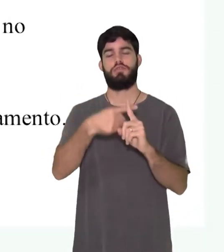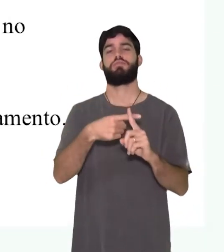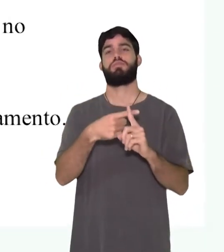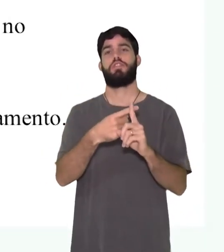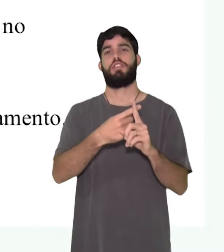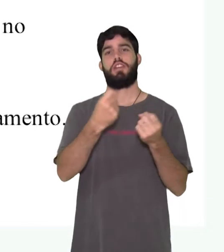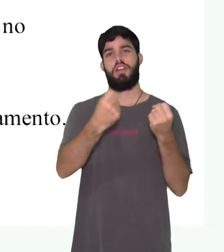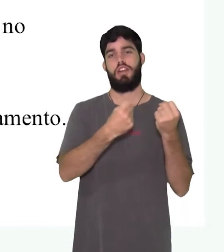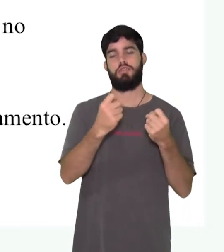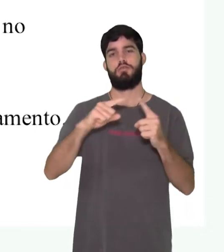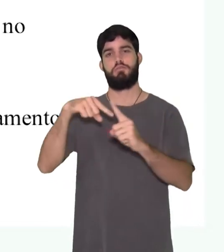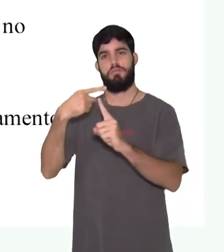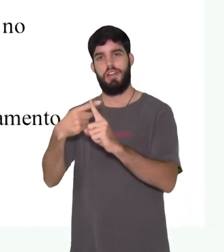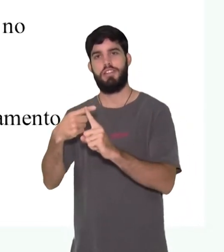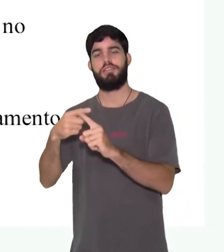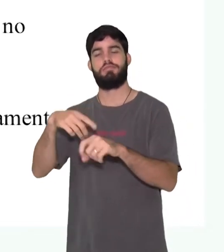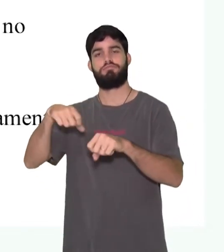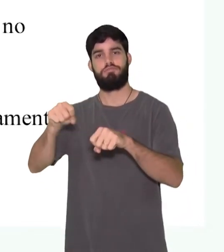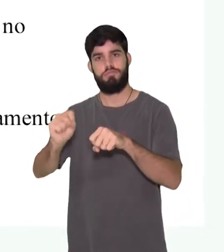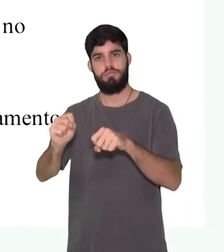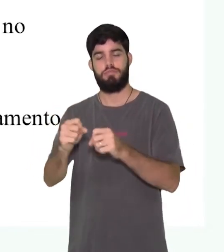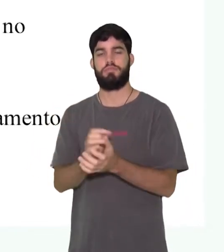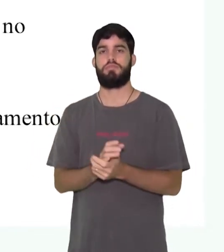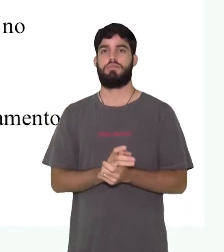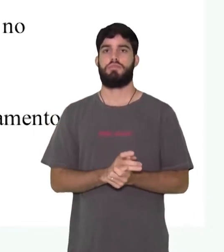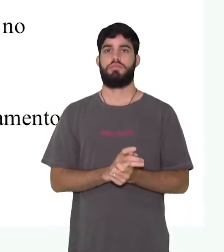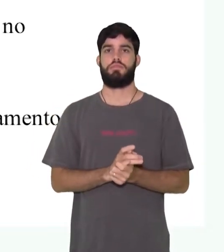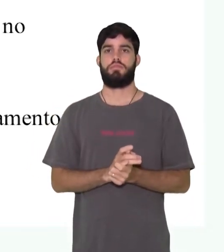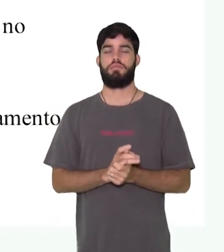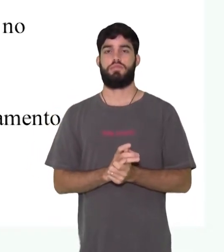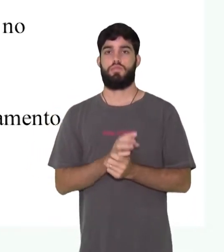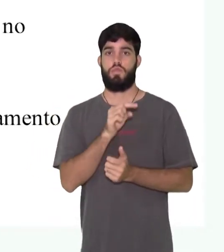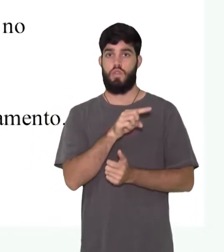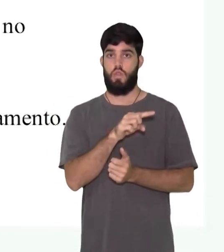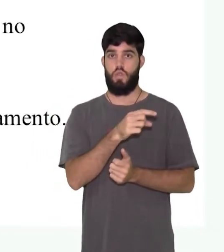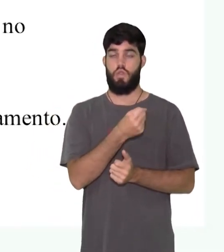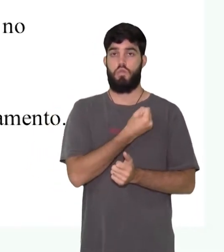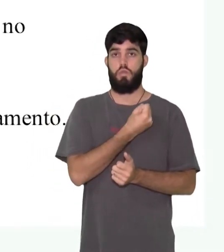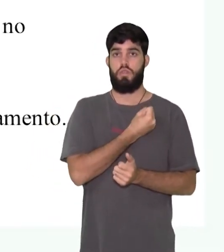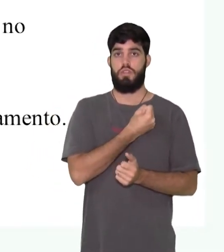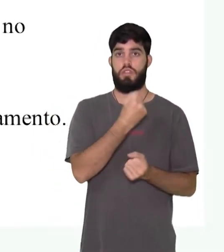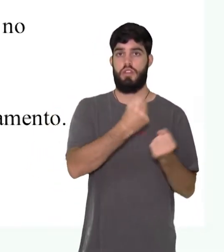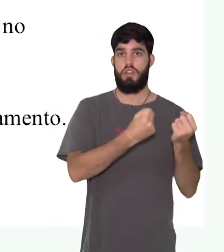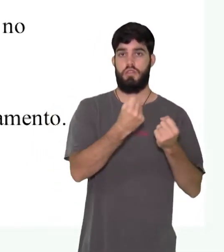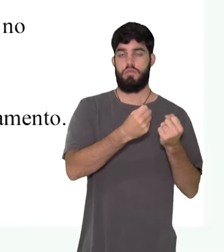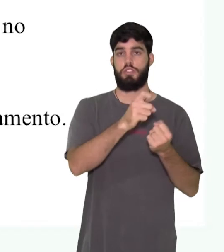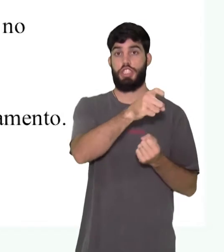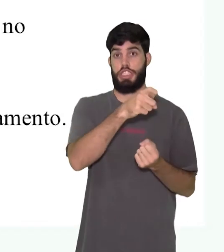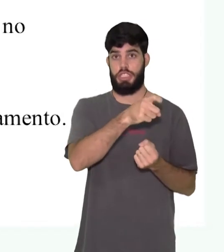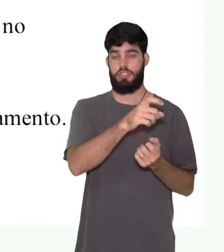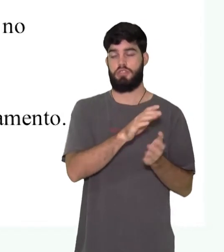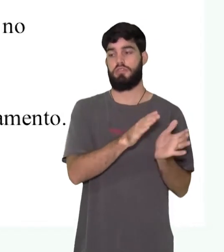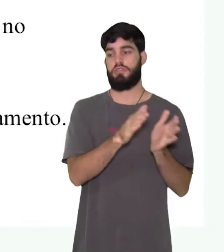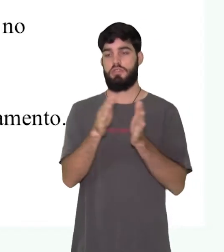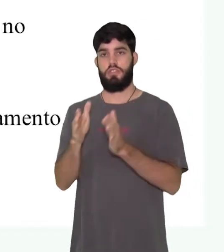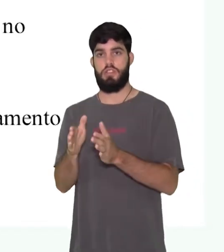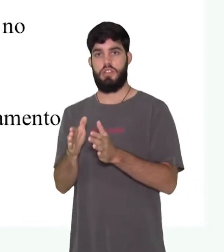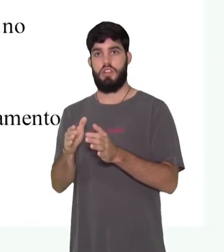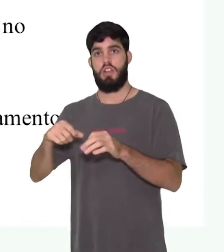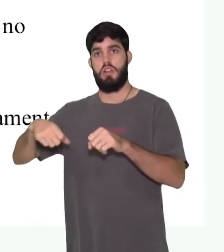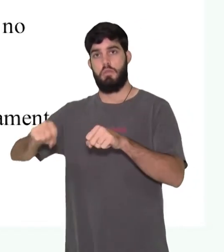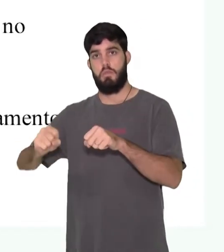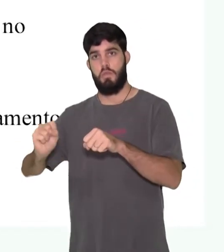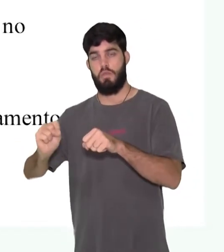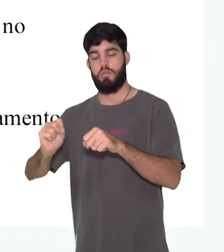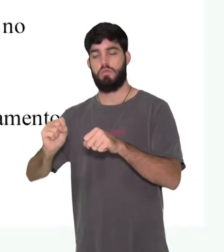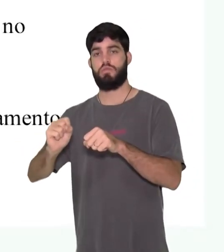estacionamento para isso a tribo iremos é que a quantidade de carro será chamada de x e a